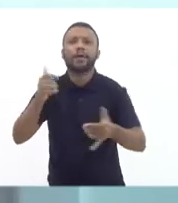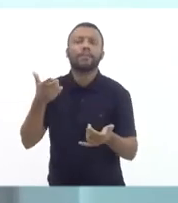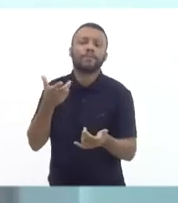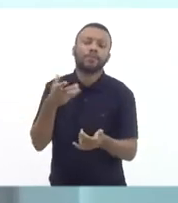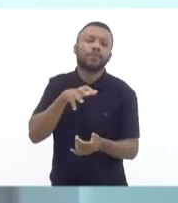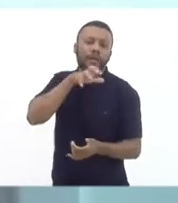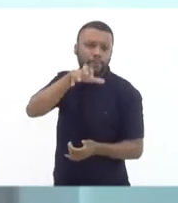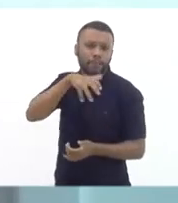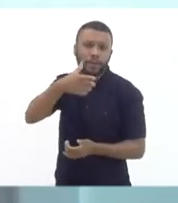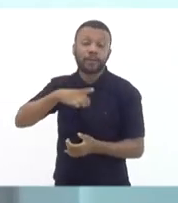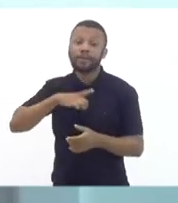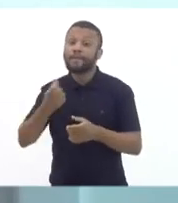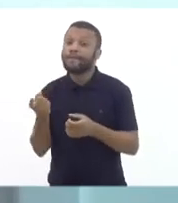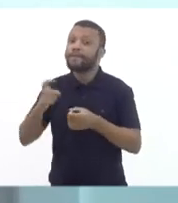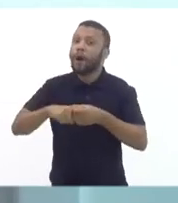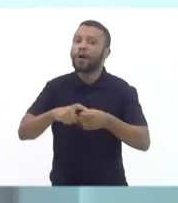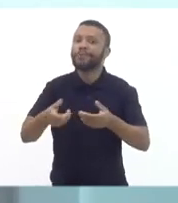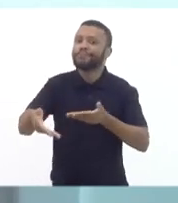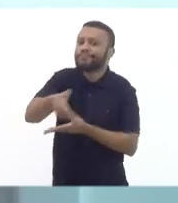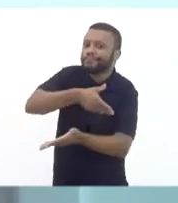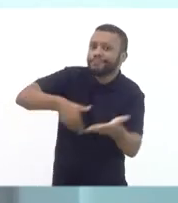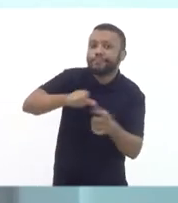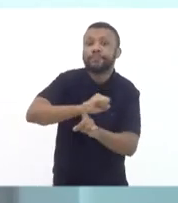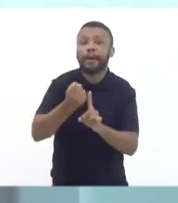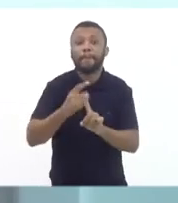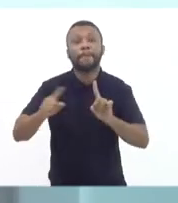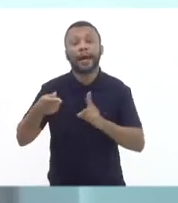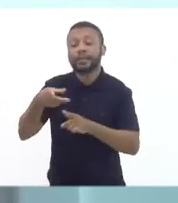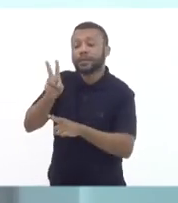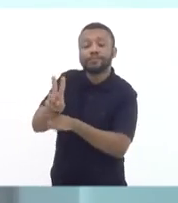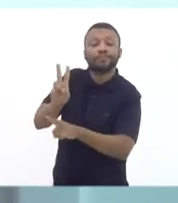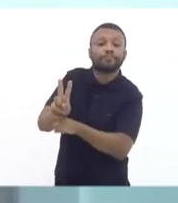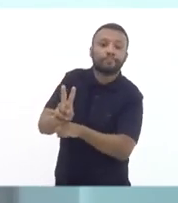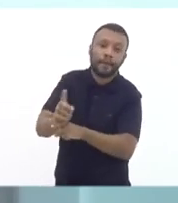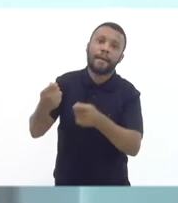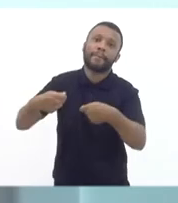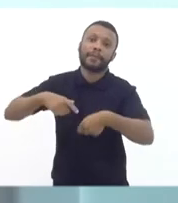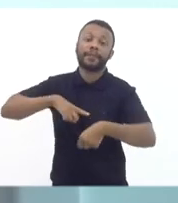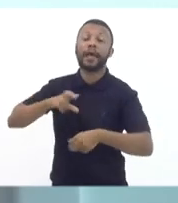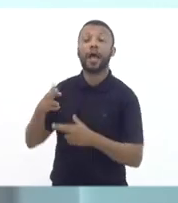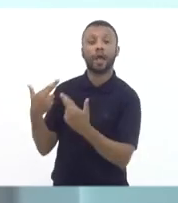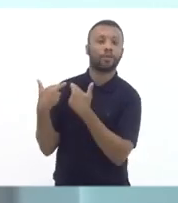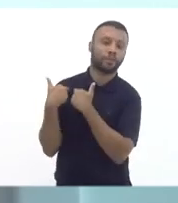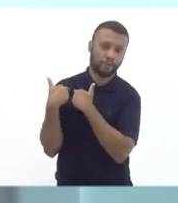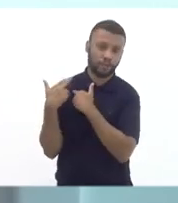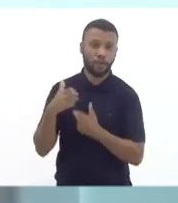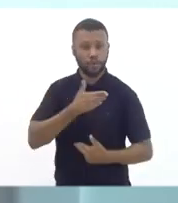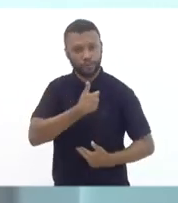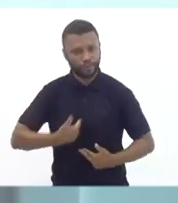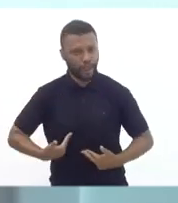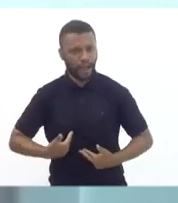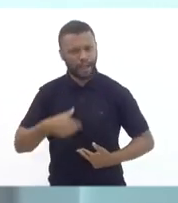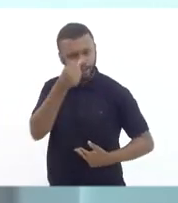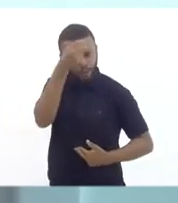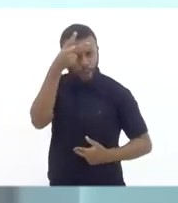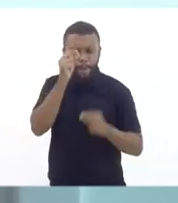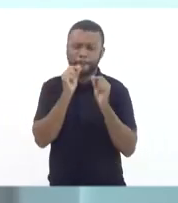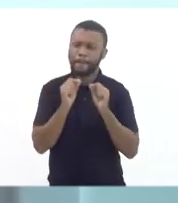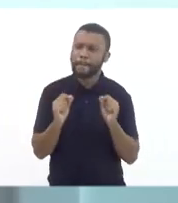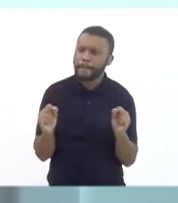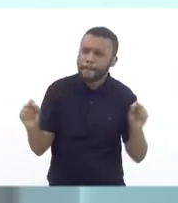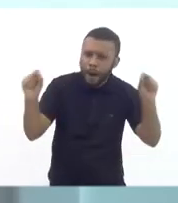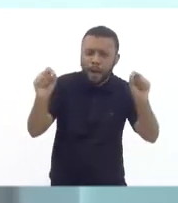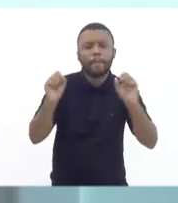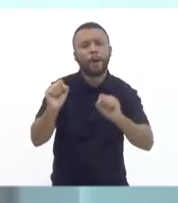à sociedade, mas ele precisa ser custodiado, né? E precisa ter responsabilidade. Eu acho que assim, o Estado, os municípios podem assumir